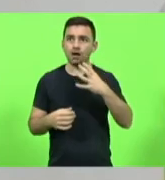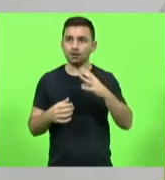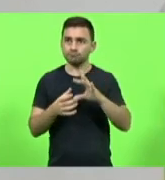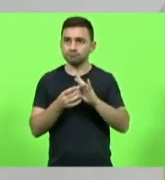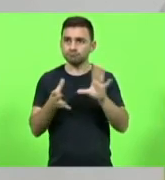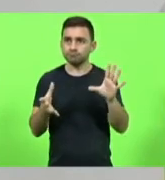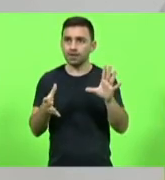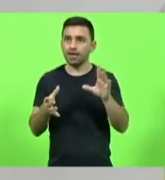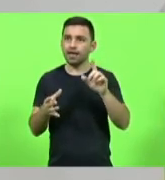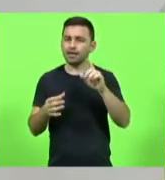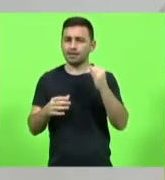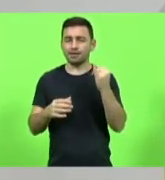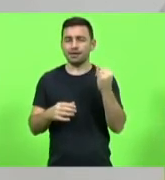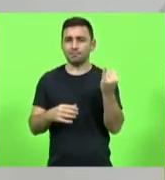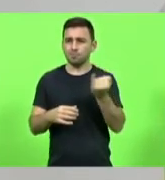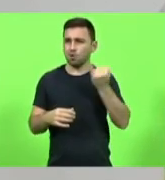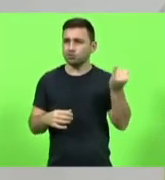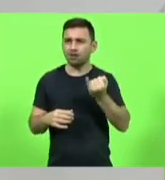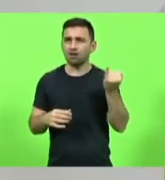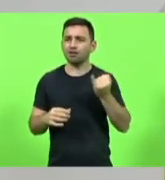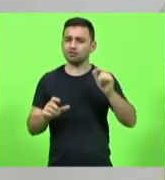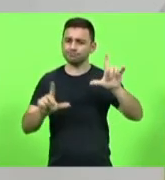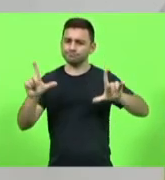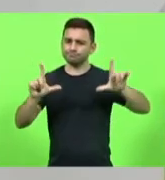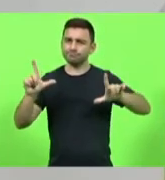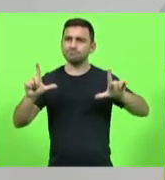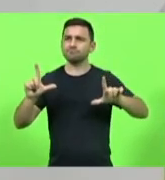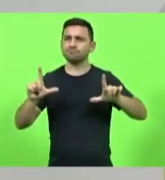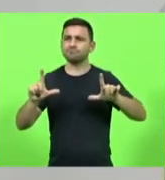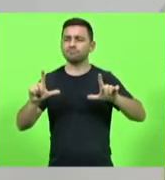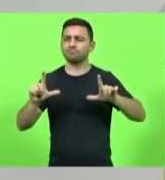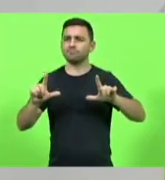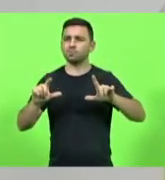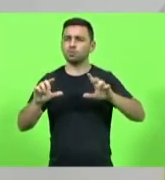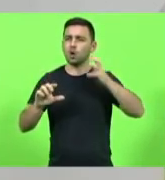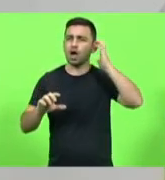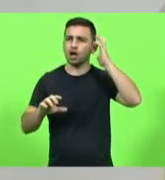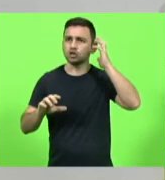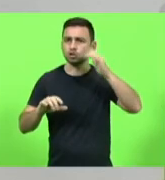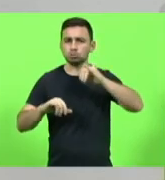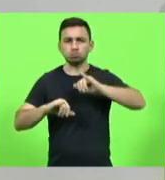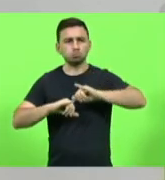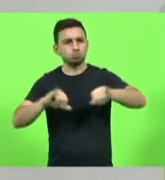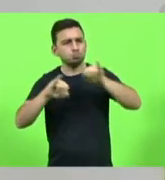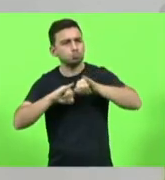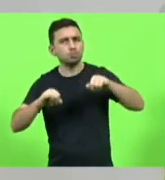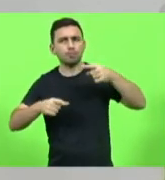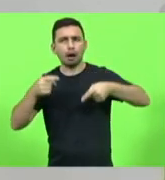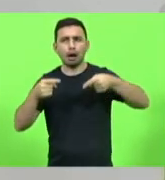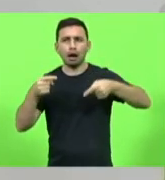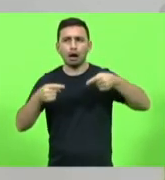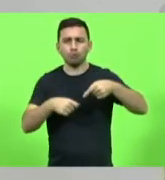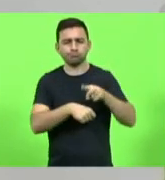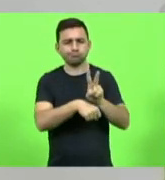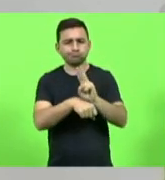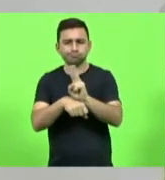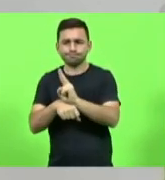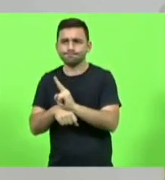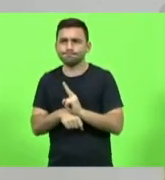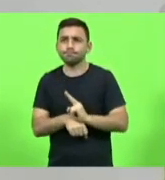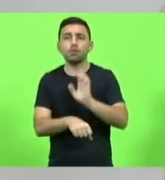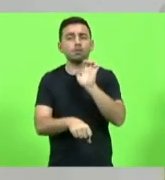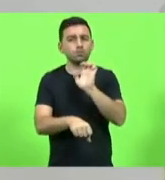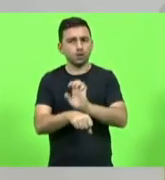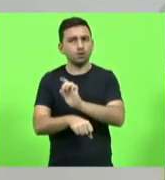fundamental no processo de deliberação, do debate público e de fiscalização do Estado. É